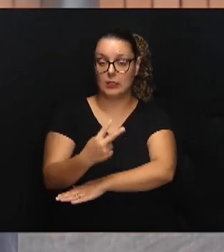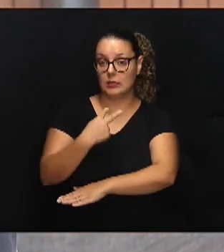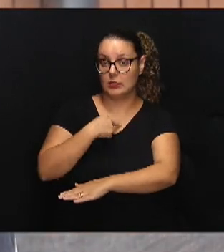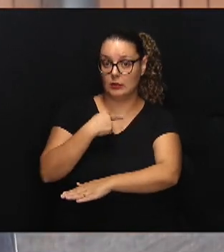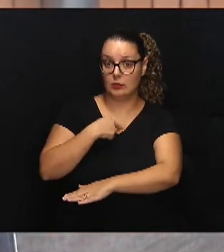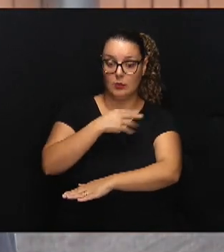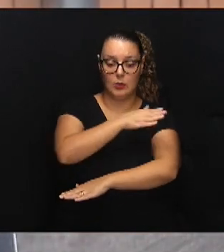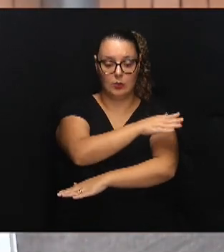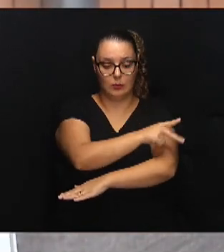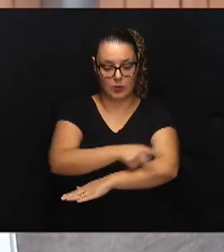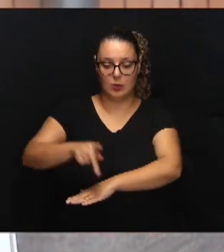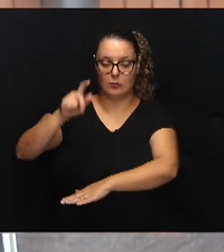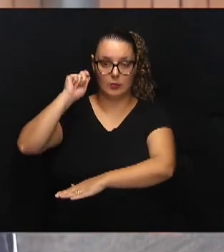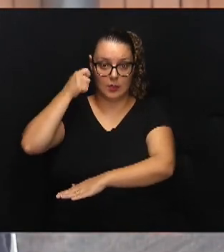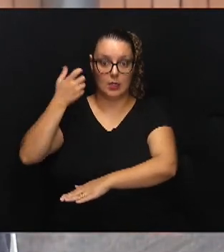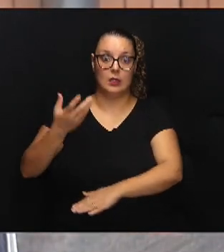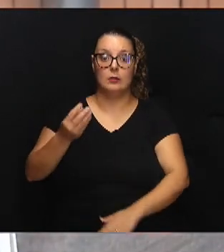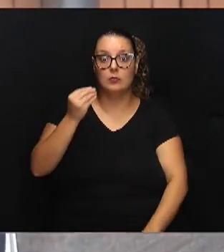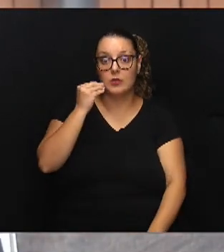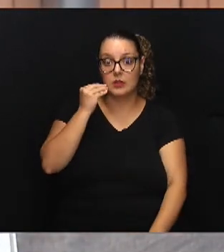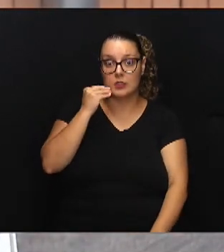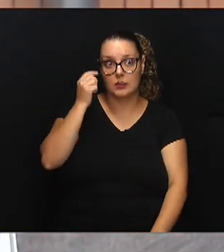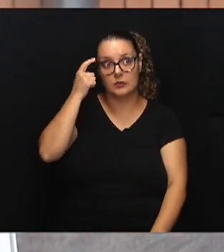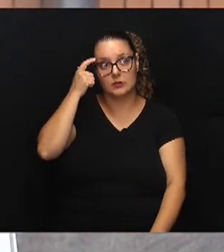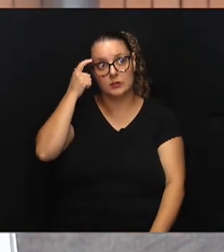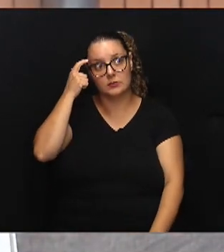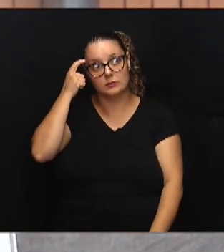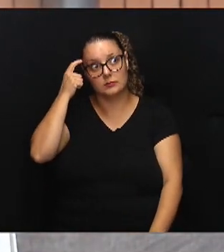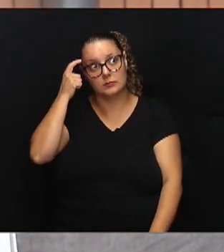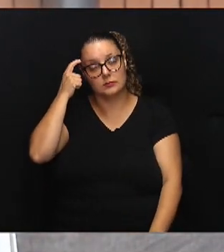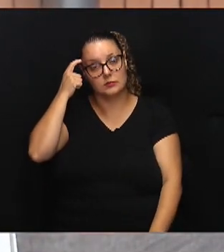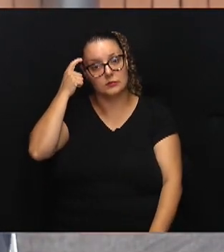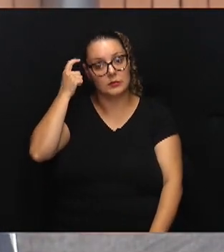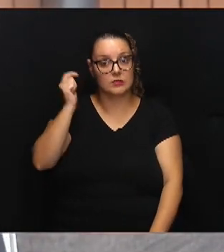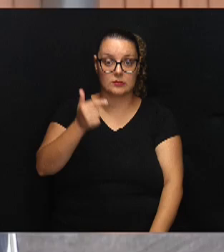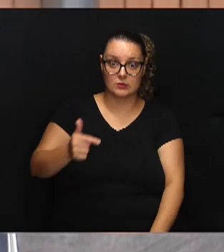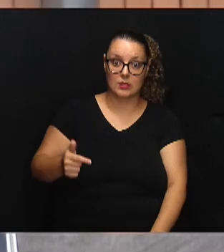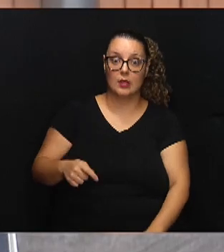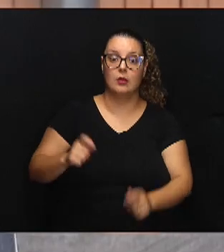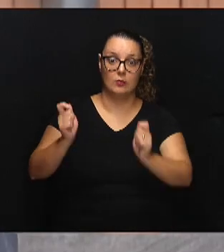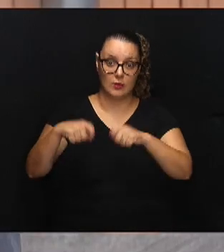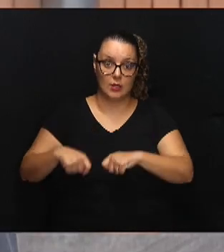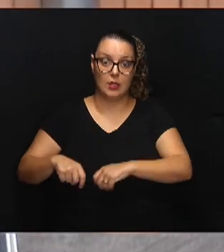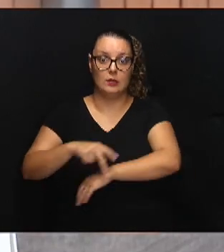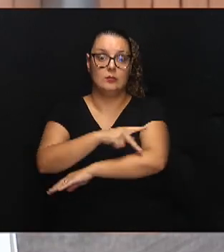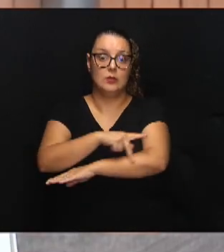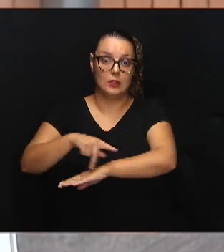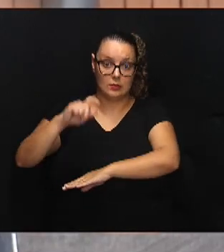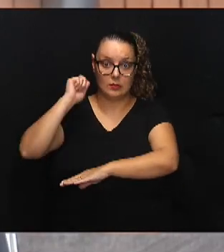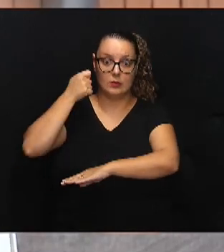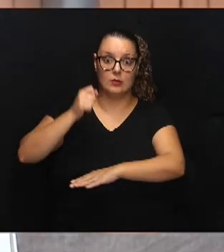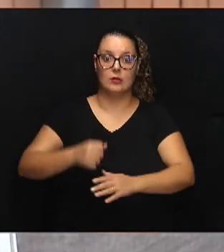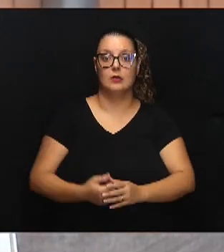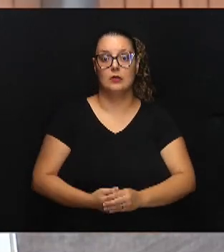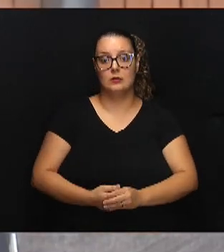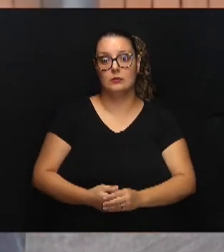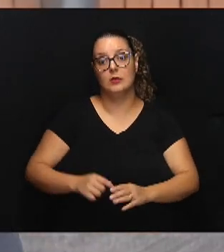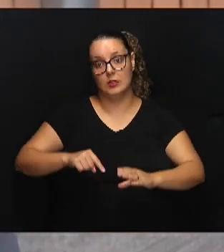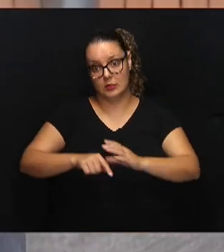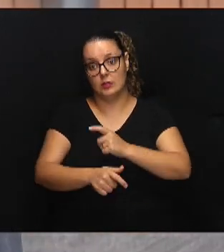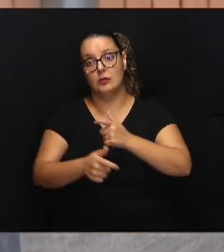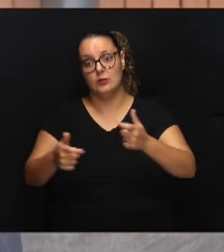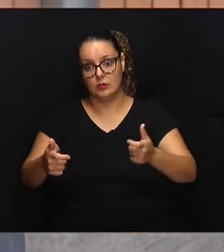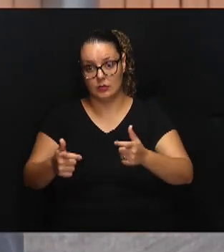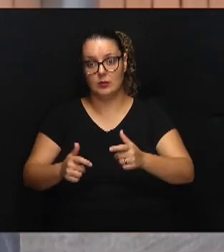ao asfalto, para tentar ver das que não são a possibilidade de nós asfaltarmos, passarmos o asfalto e avançarmos